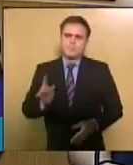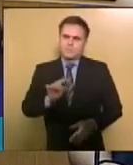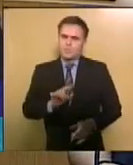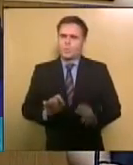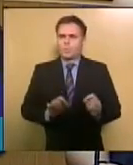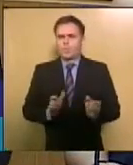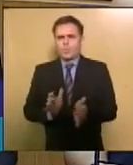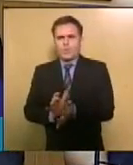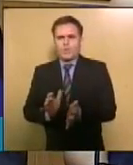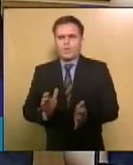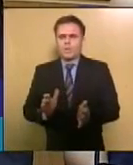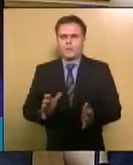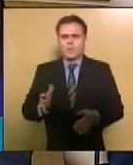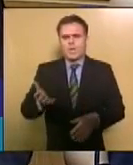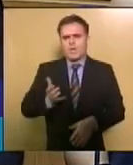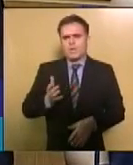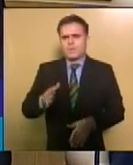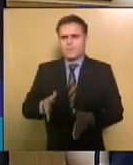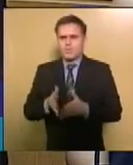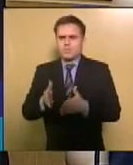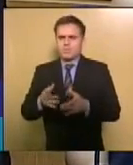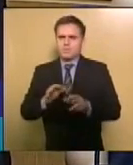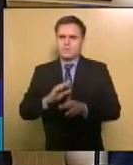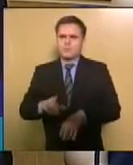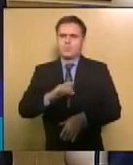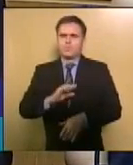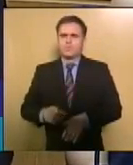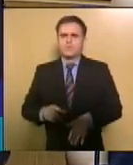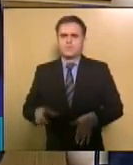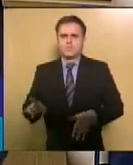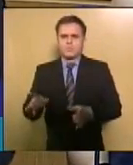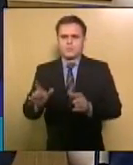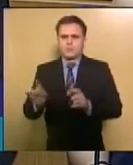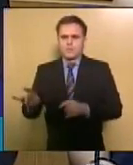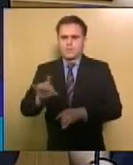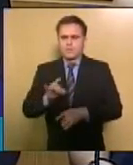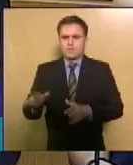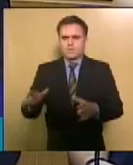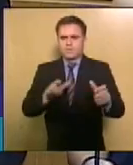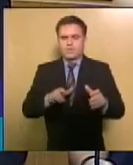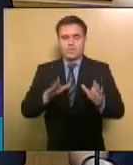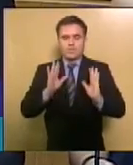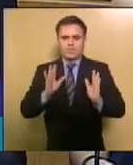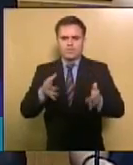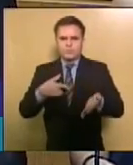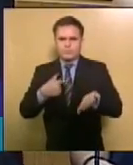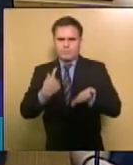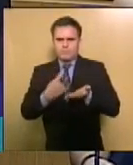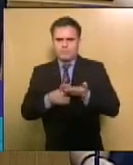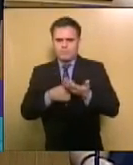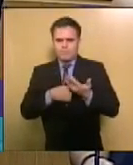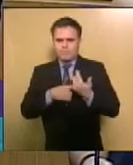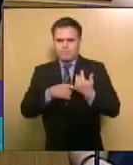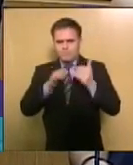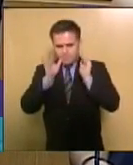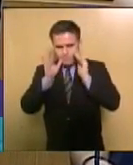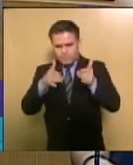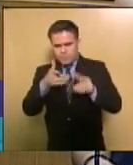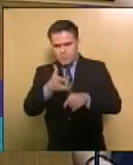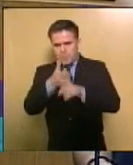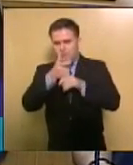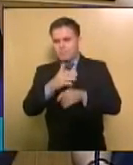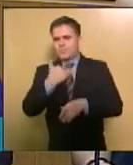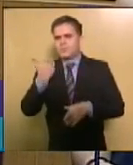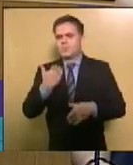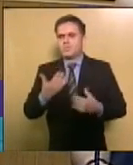entre ricos e pobres né mas dentro de cada região você tem pessoas marcadas para morrer e a cor da pele é um grande indicativo